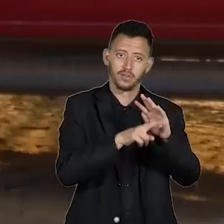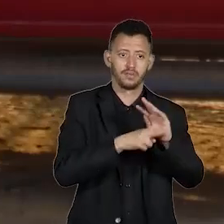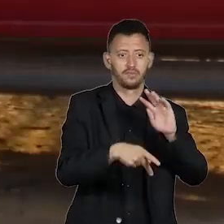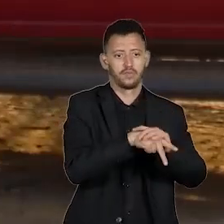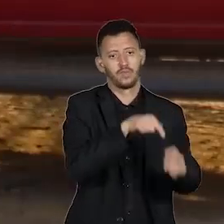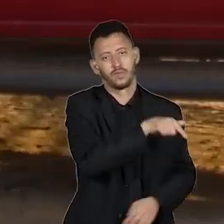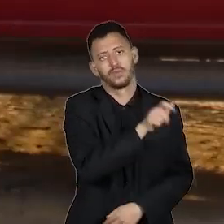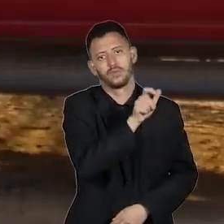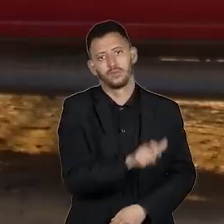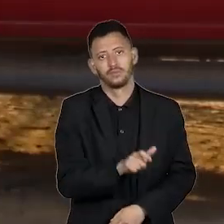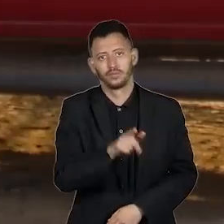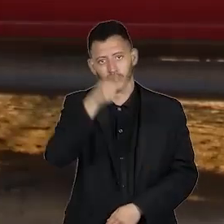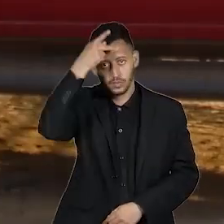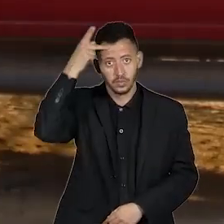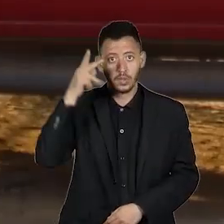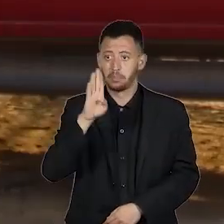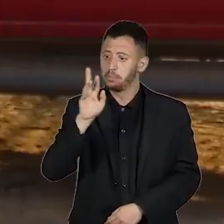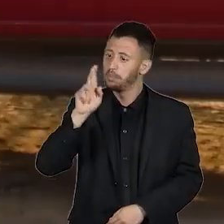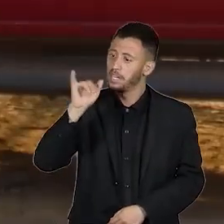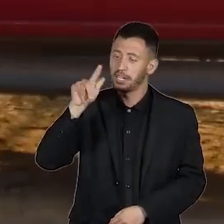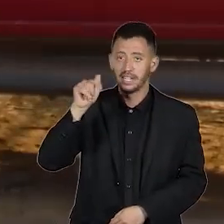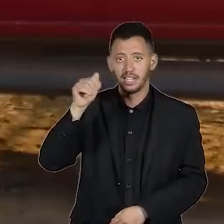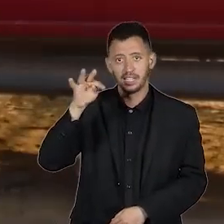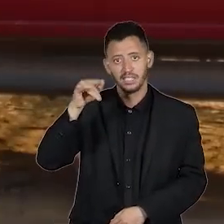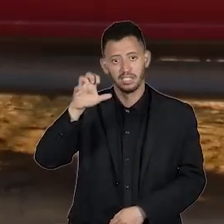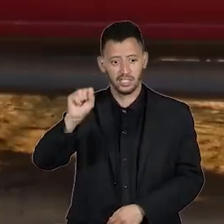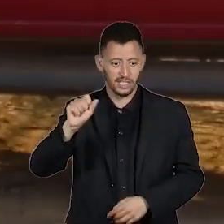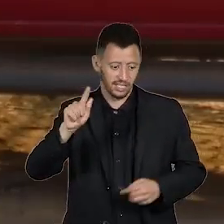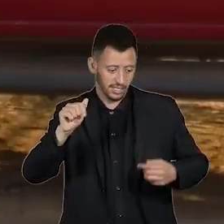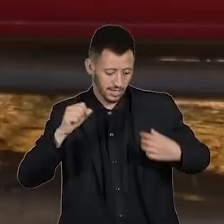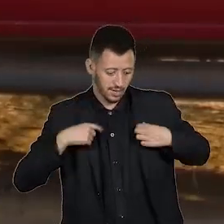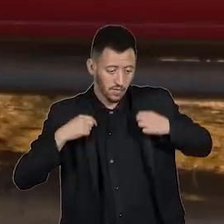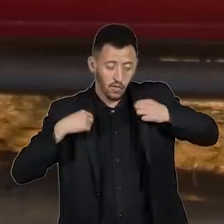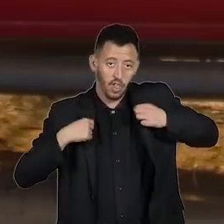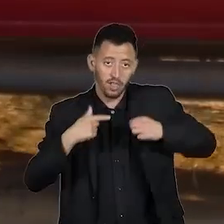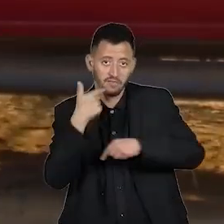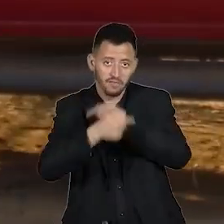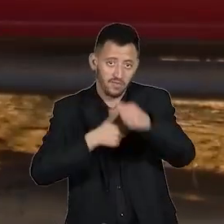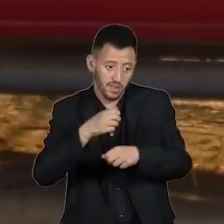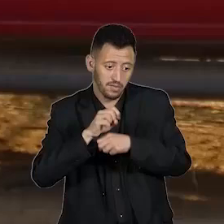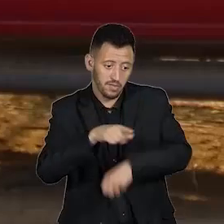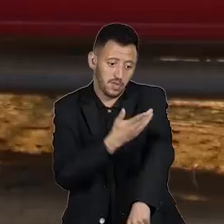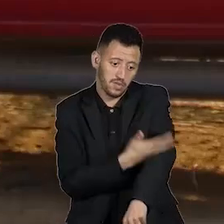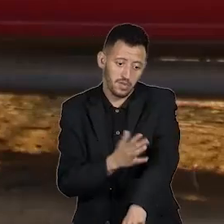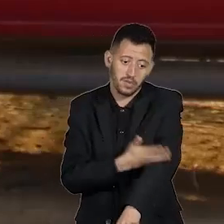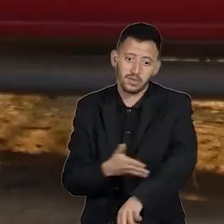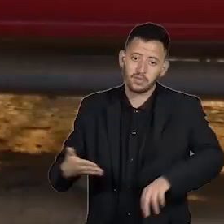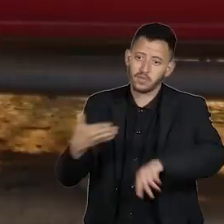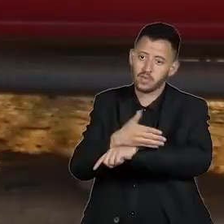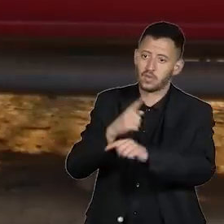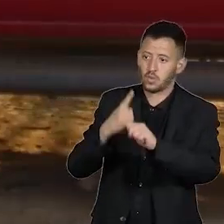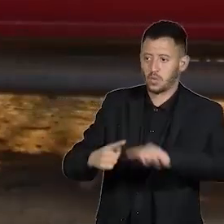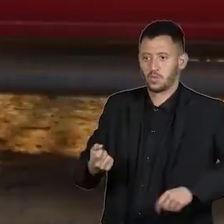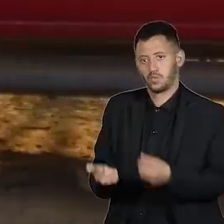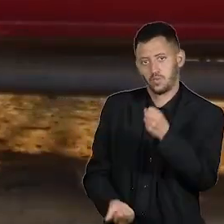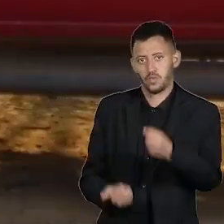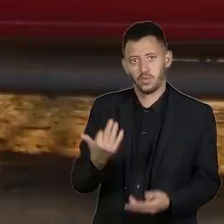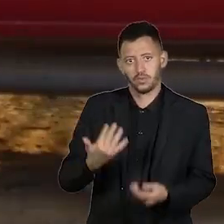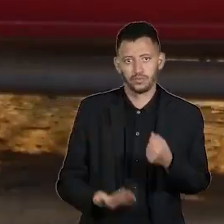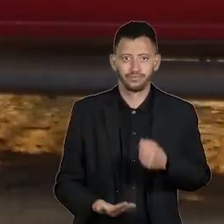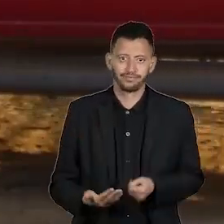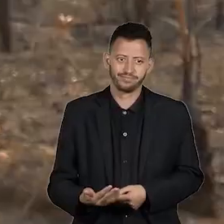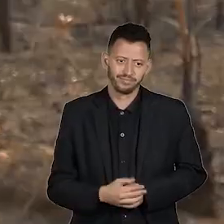regras e normas próprias. E os brigadistas são pessoas voluntárias ou não que são treinadas para o combate